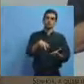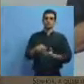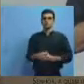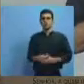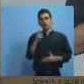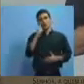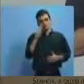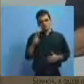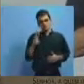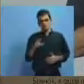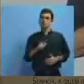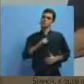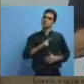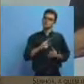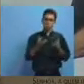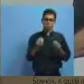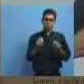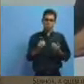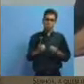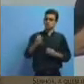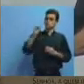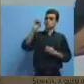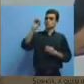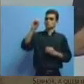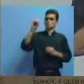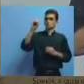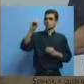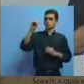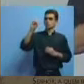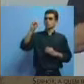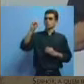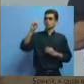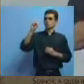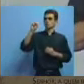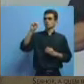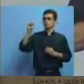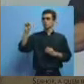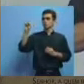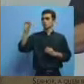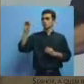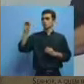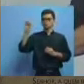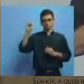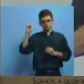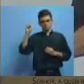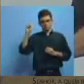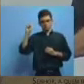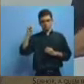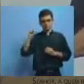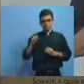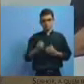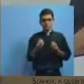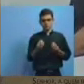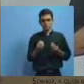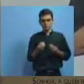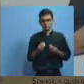havia muitíssimos ossos sobre a planície, e estavam bem